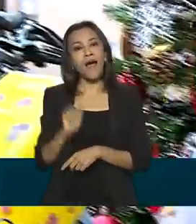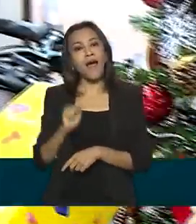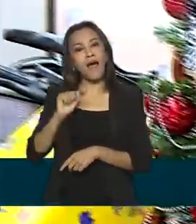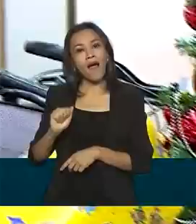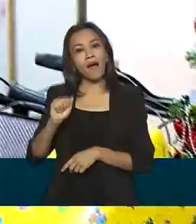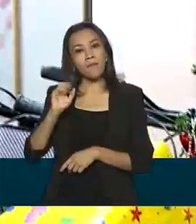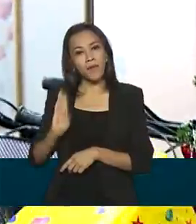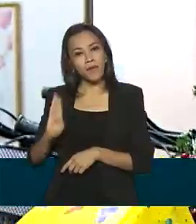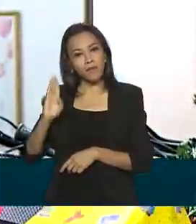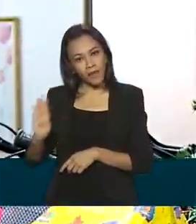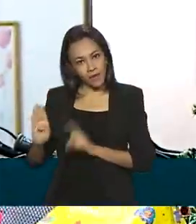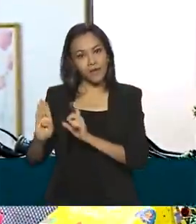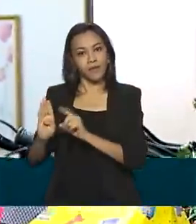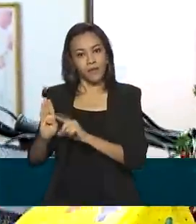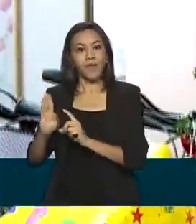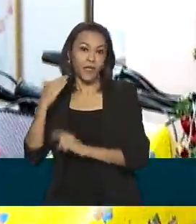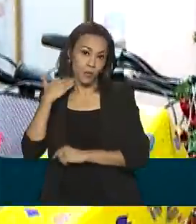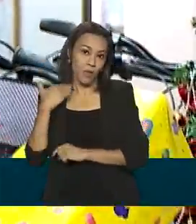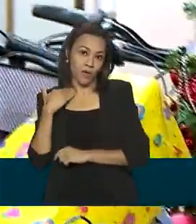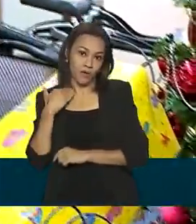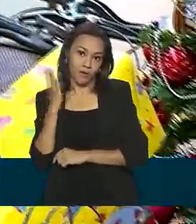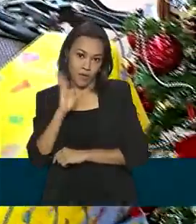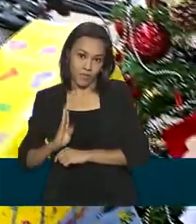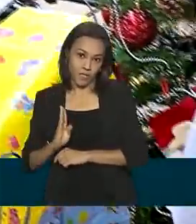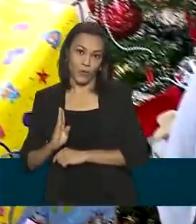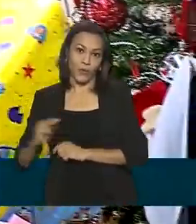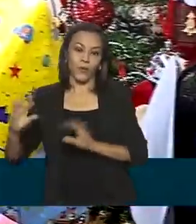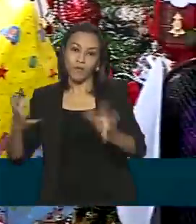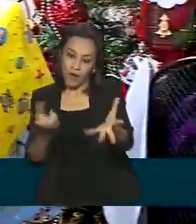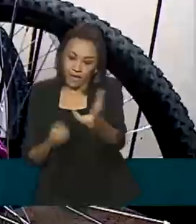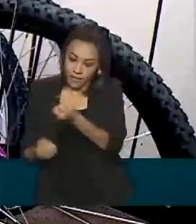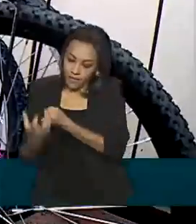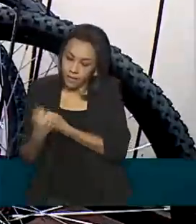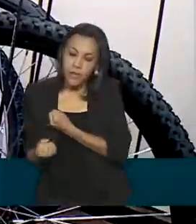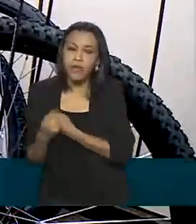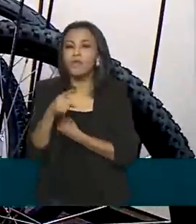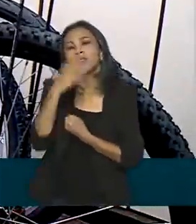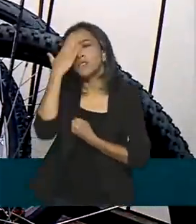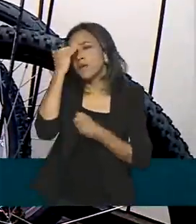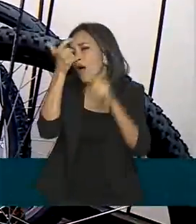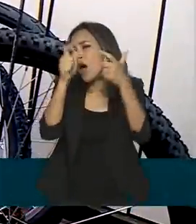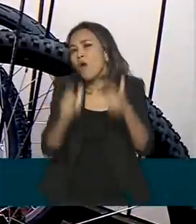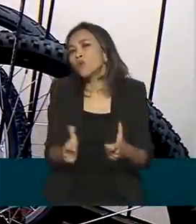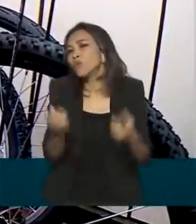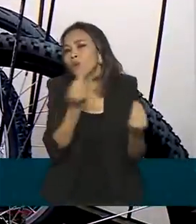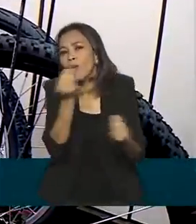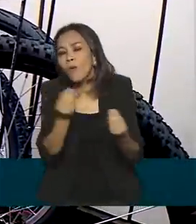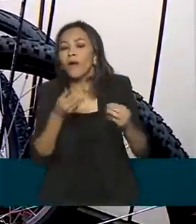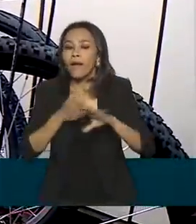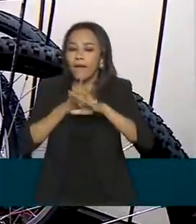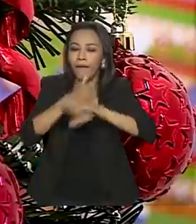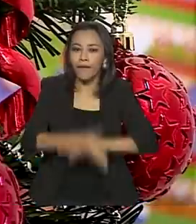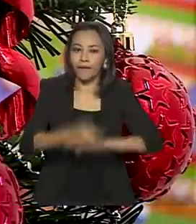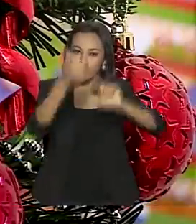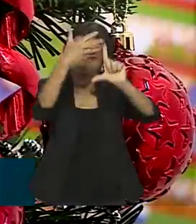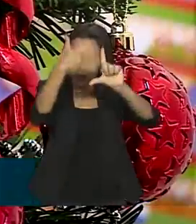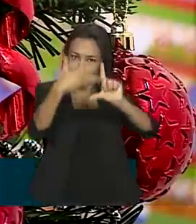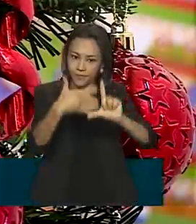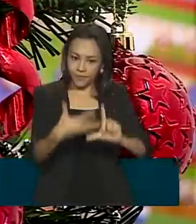Associação Atlética Banco do Brasil. Para saber onde entregar sua doação, basta entrar no site do programa